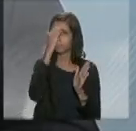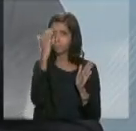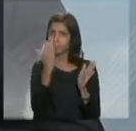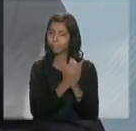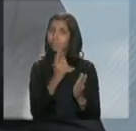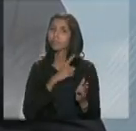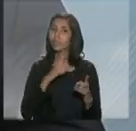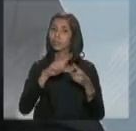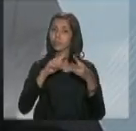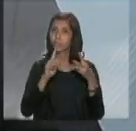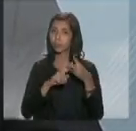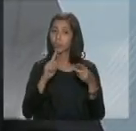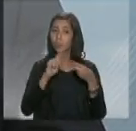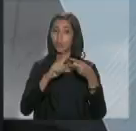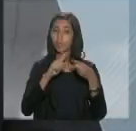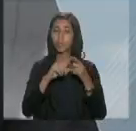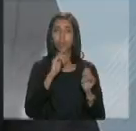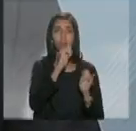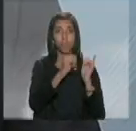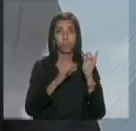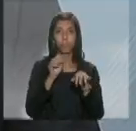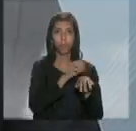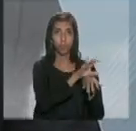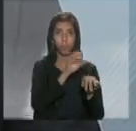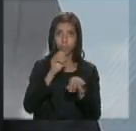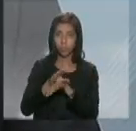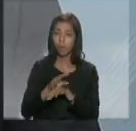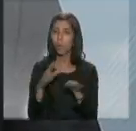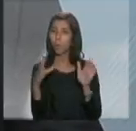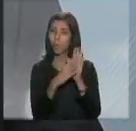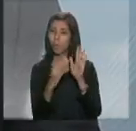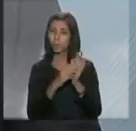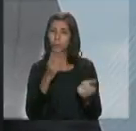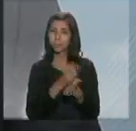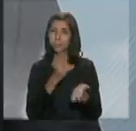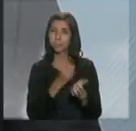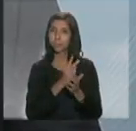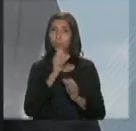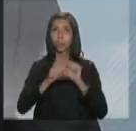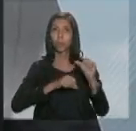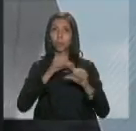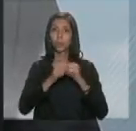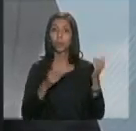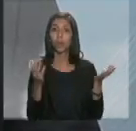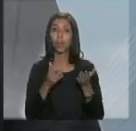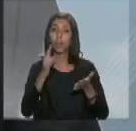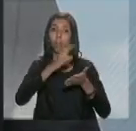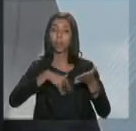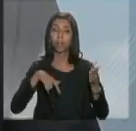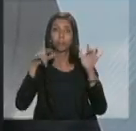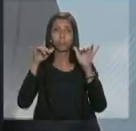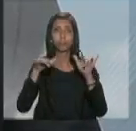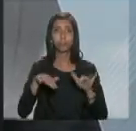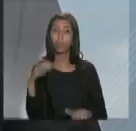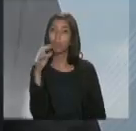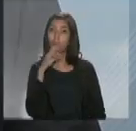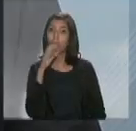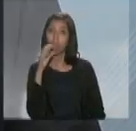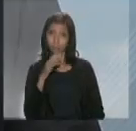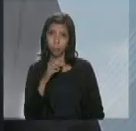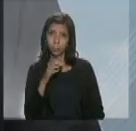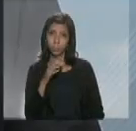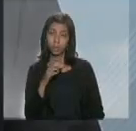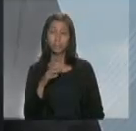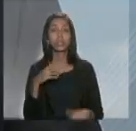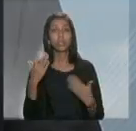em duas pontas. Na primeira, fornecendo informação. Né? Hoje ele saiu do modelo tradicional de envio de processo para preenchimento de formulário online ou envio de